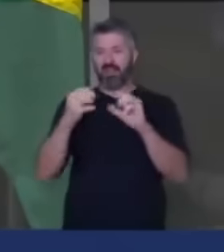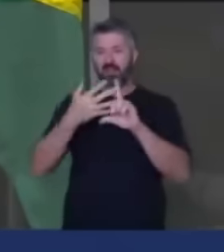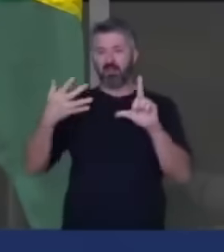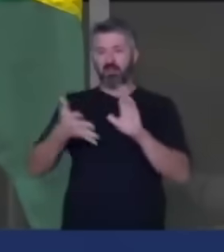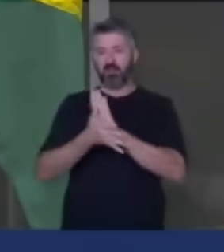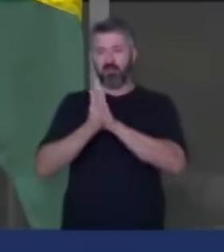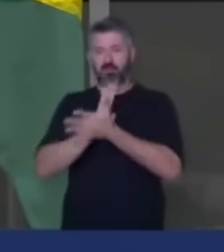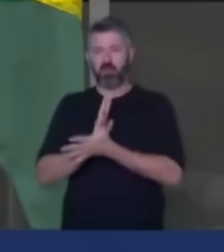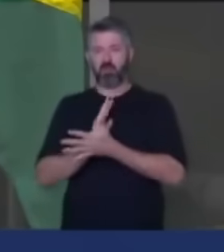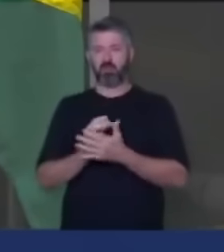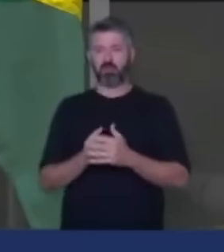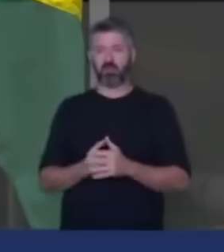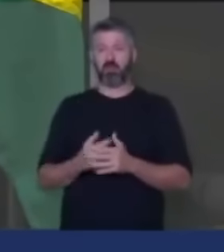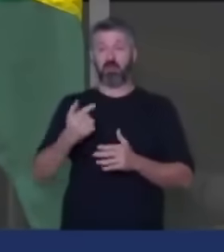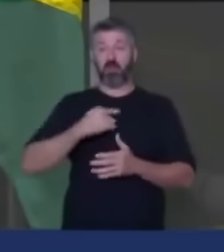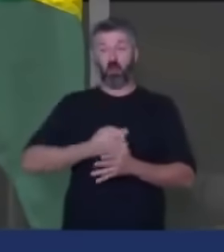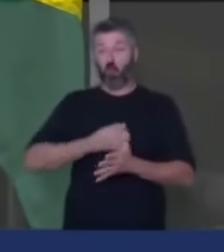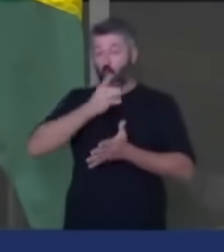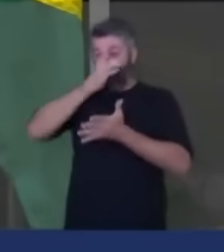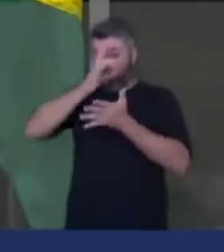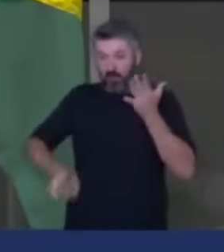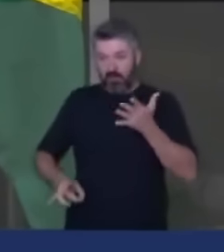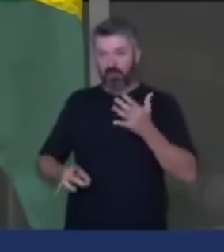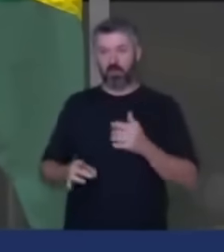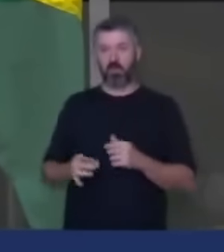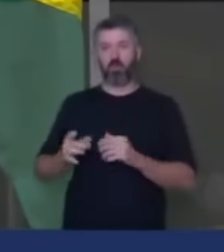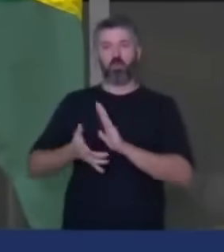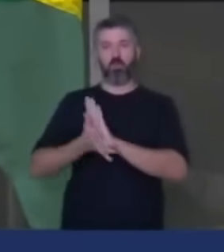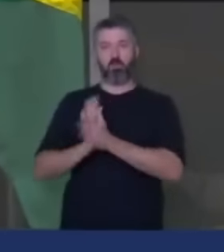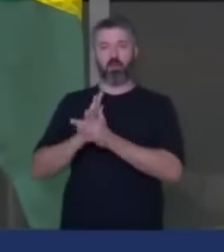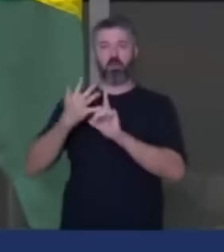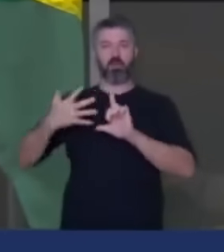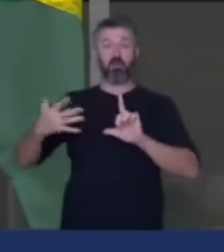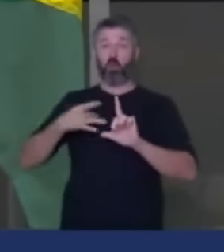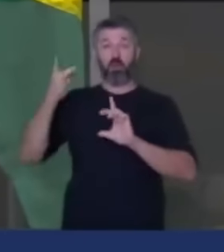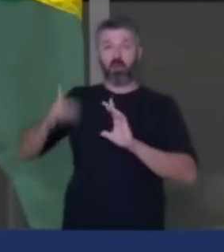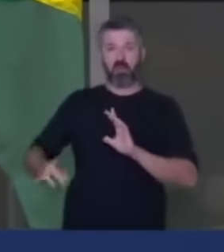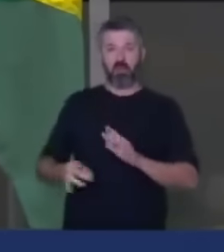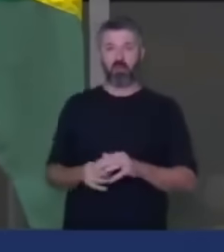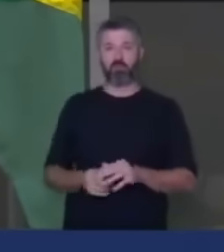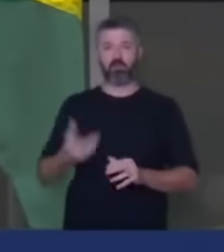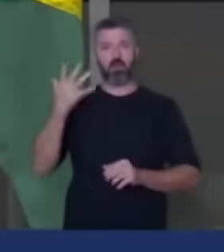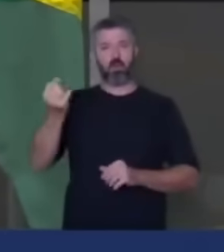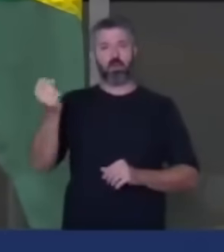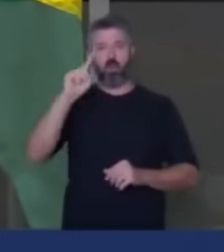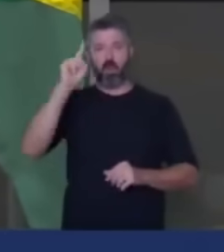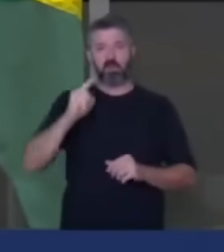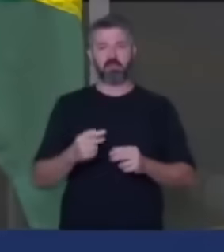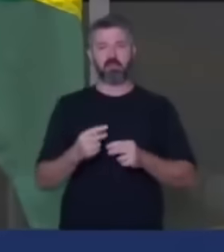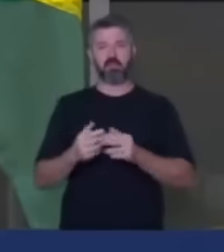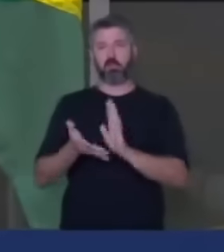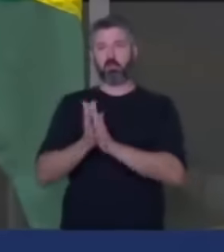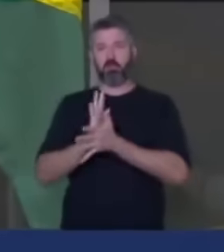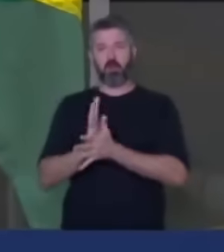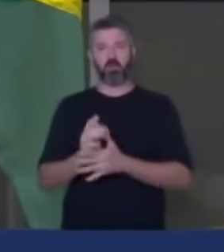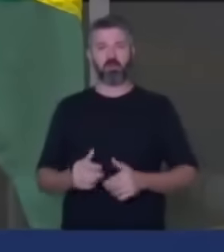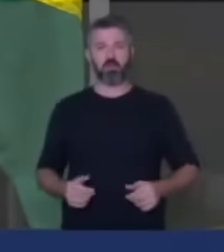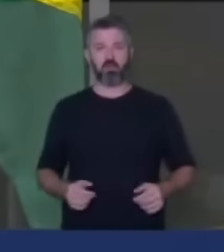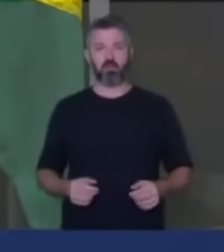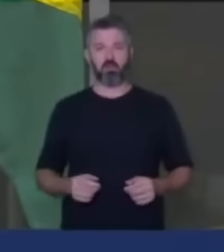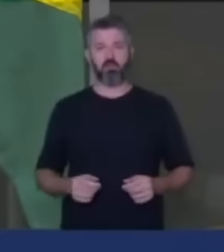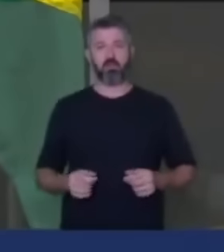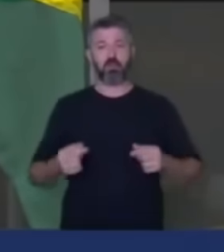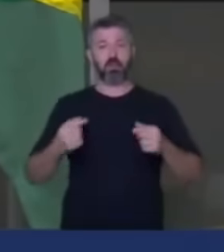eu repúdio a homofobia eu não aceito intolerância não